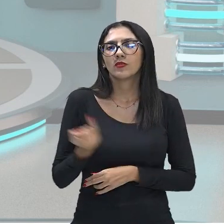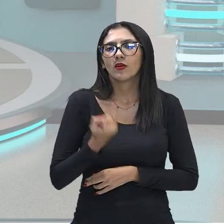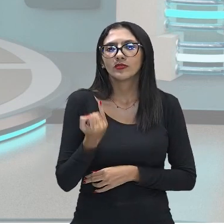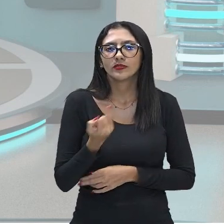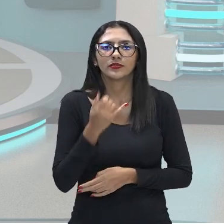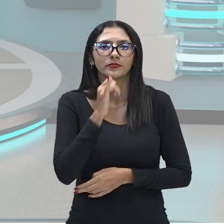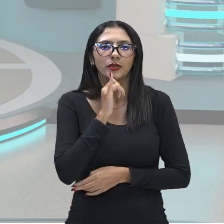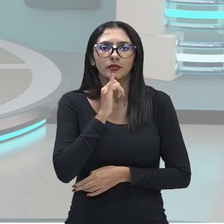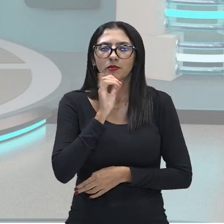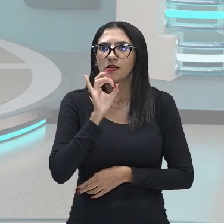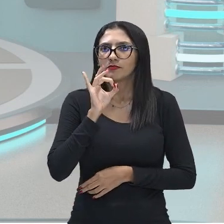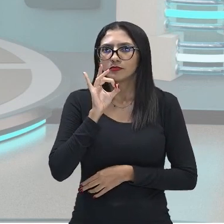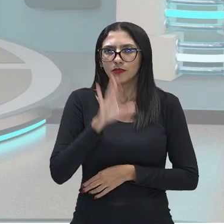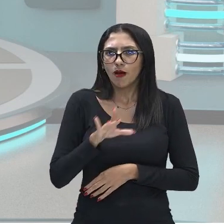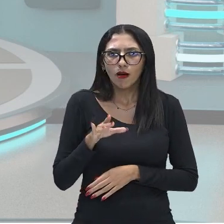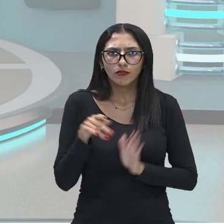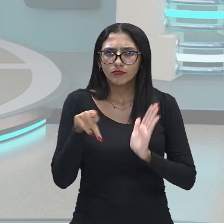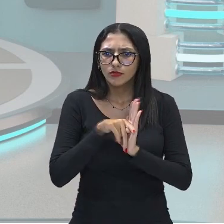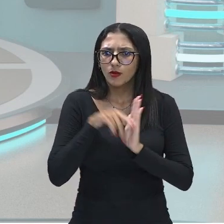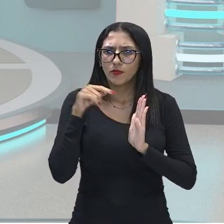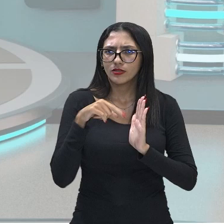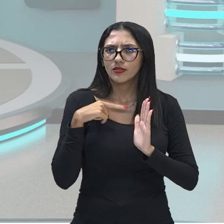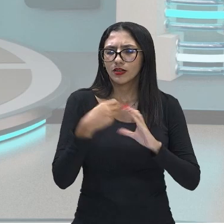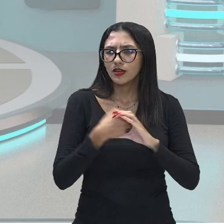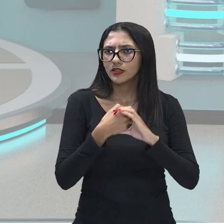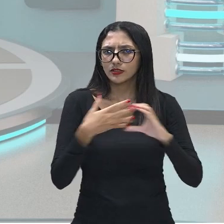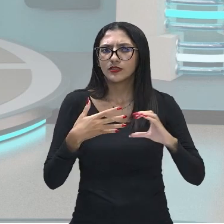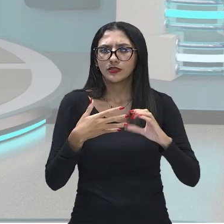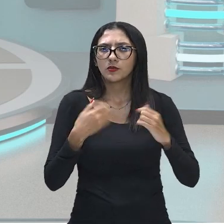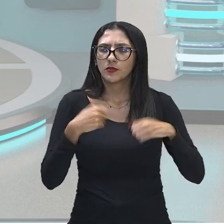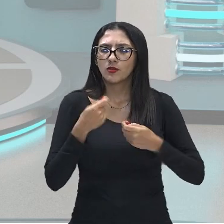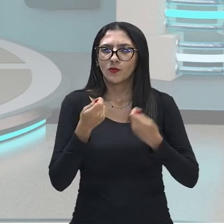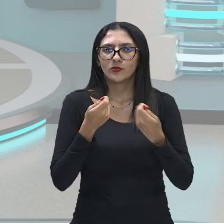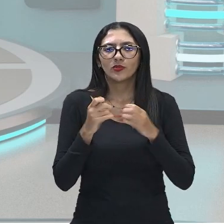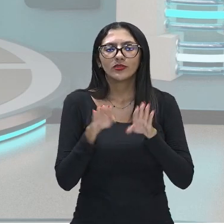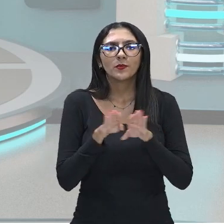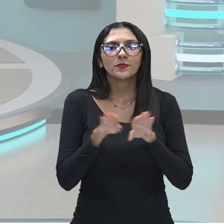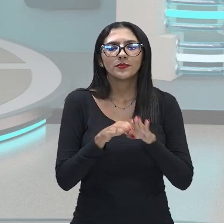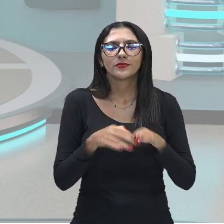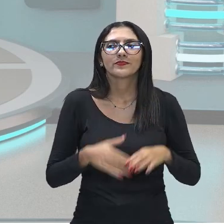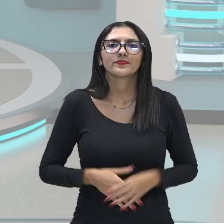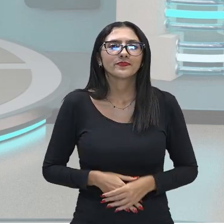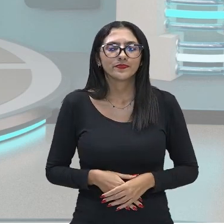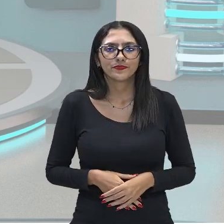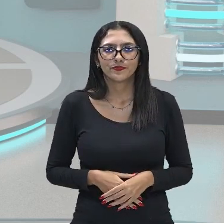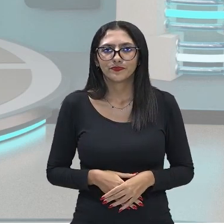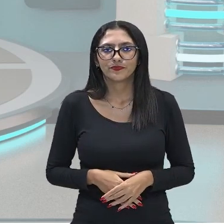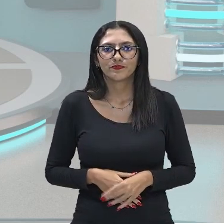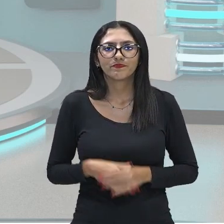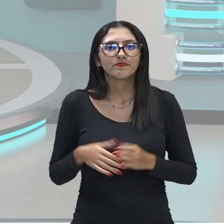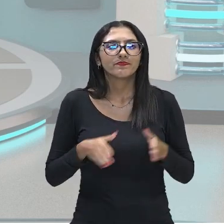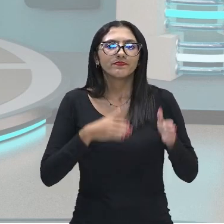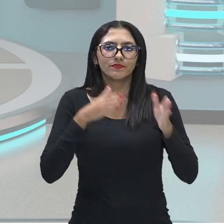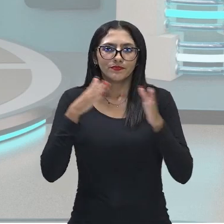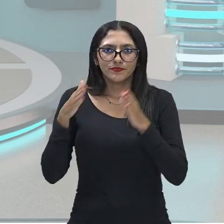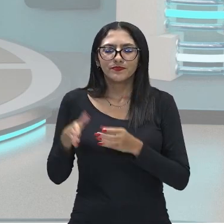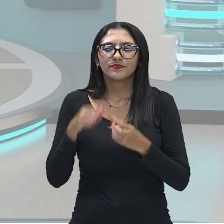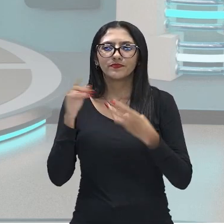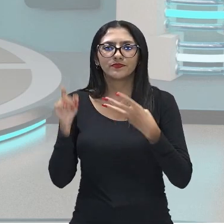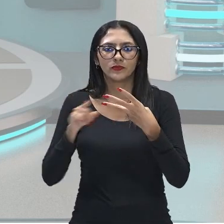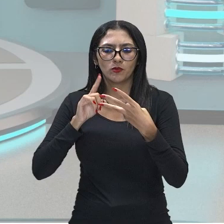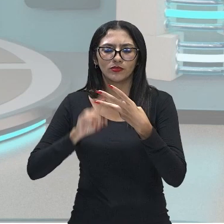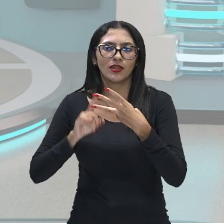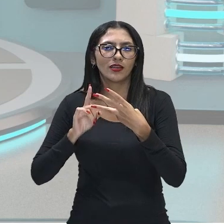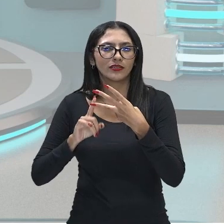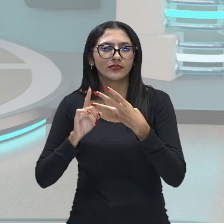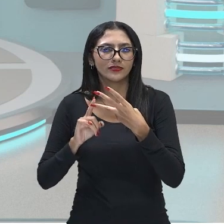contar só com esse aspecto Ok outro grupo que a gente vai conhecer né outro grupo que a gente vai ter